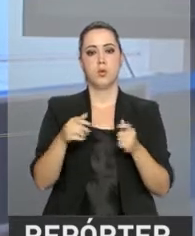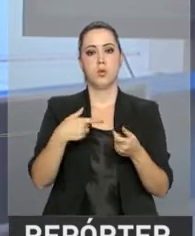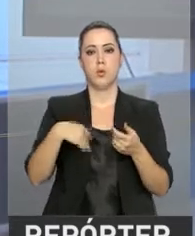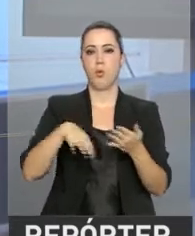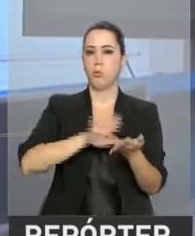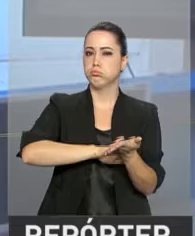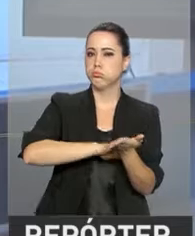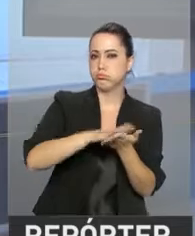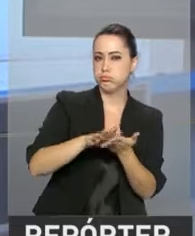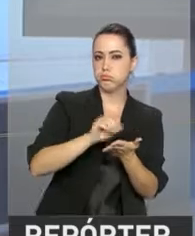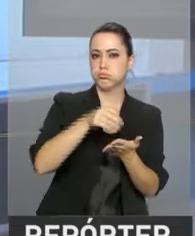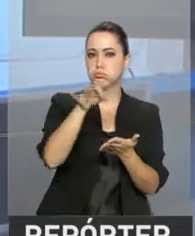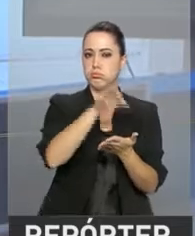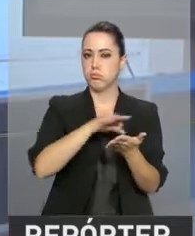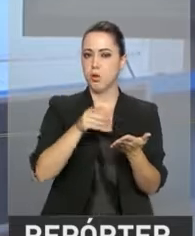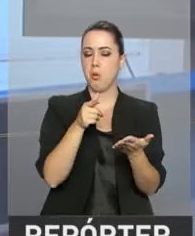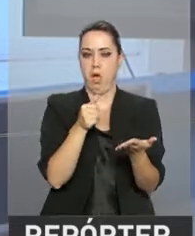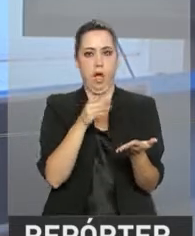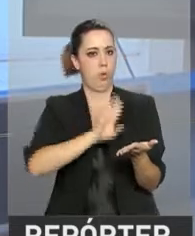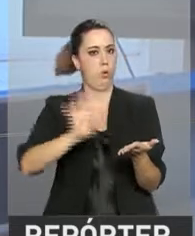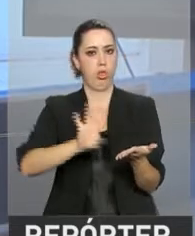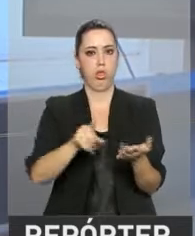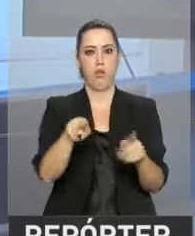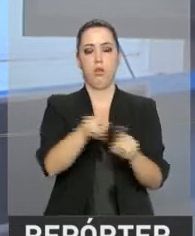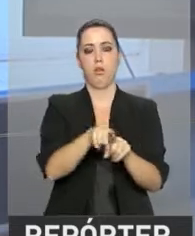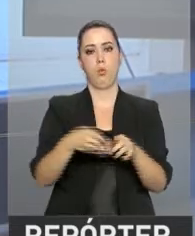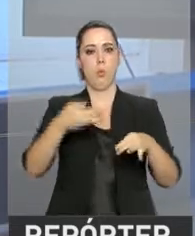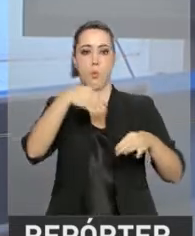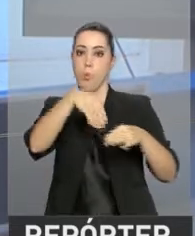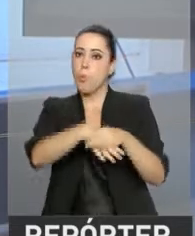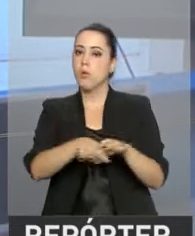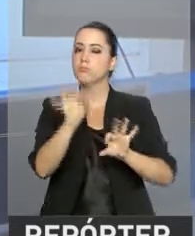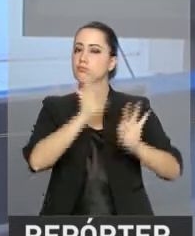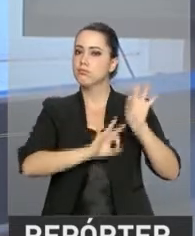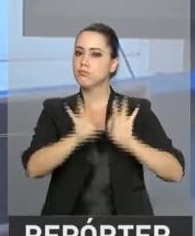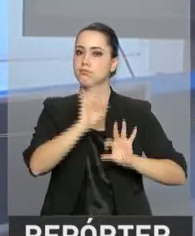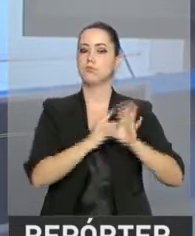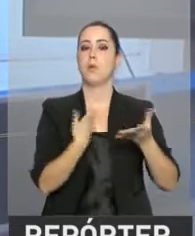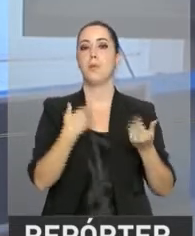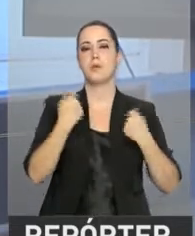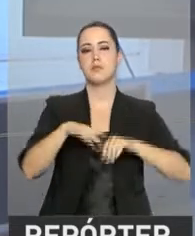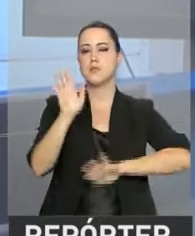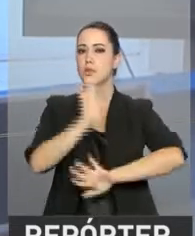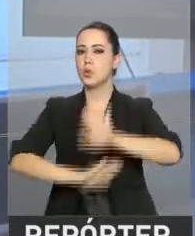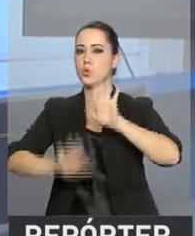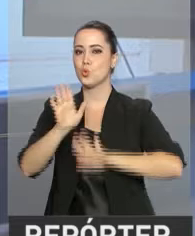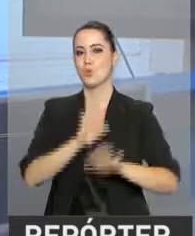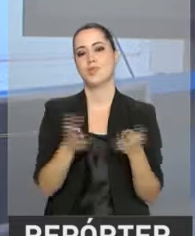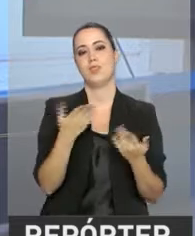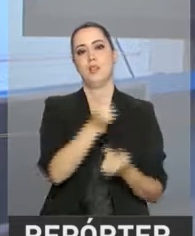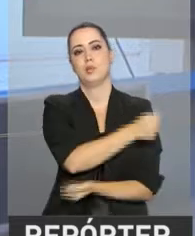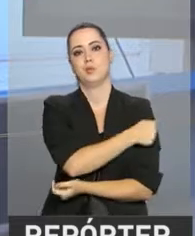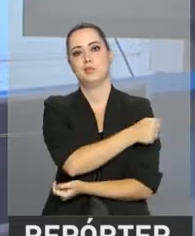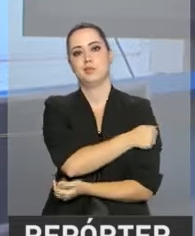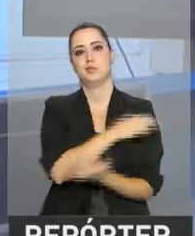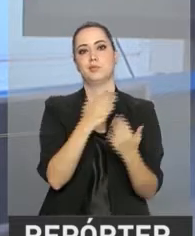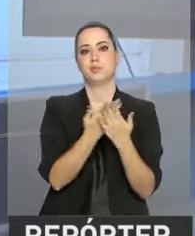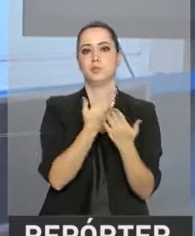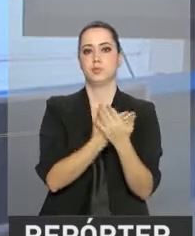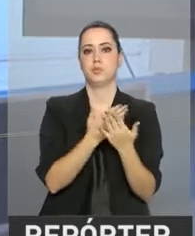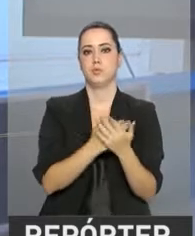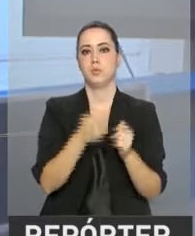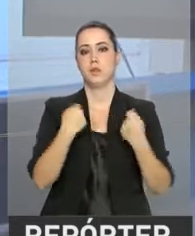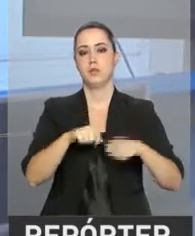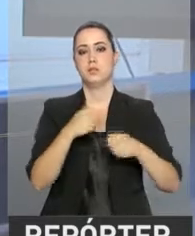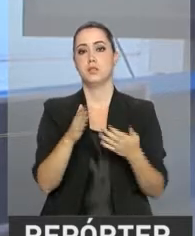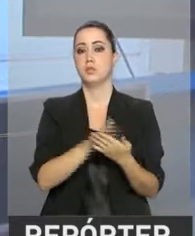menos deixar jogado de qualquer jeito dentro da mochila estes são alguns dos cuidados que os alunos da rede pública de ensino precisam ter com